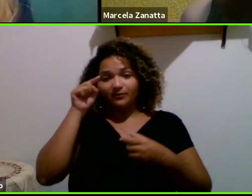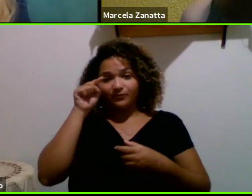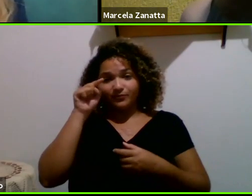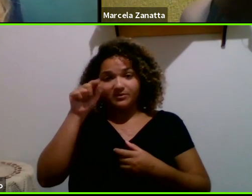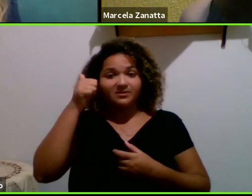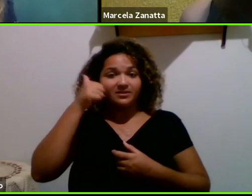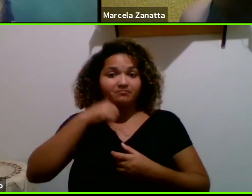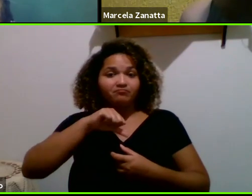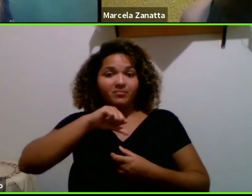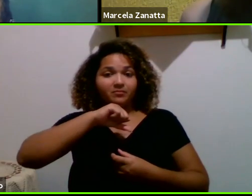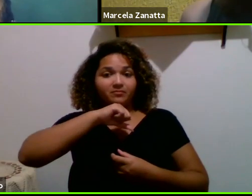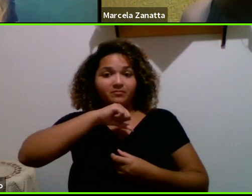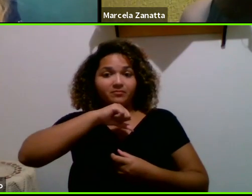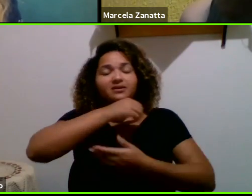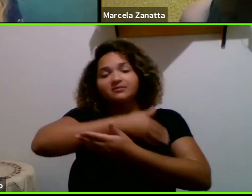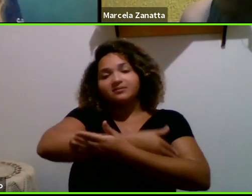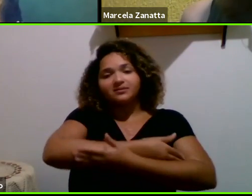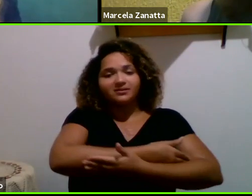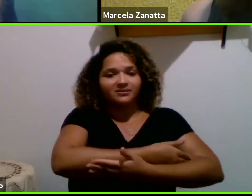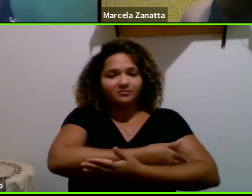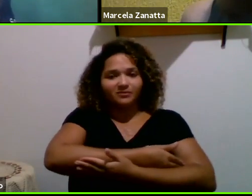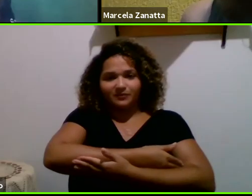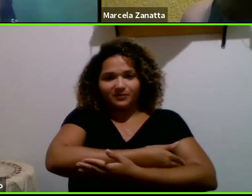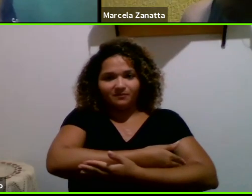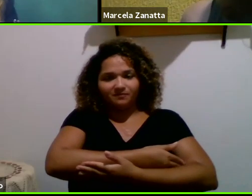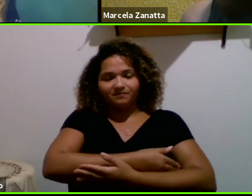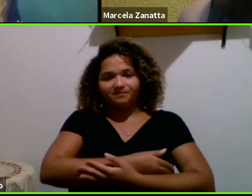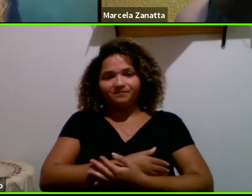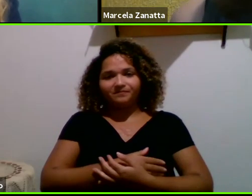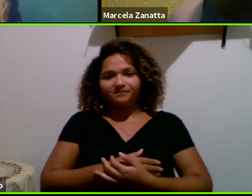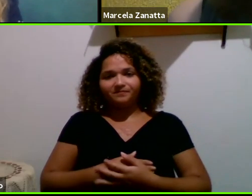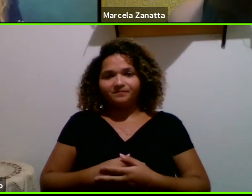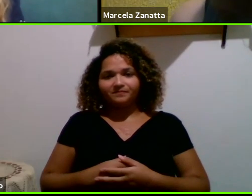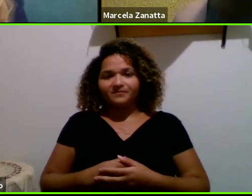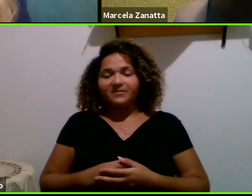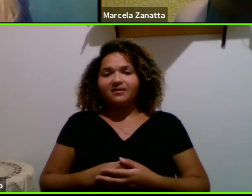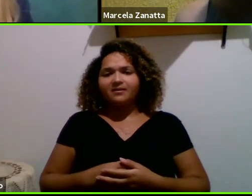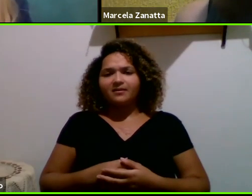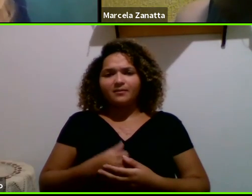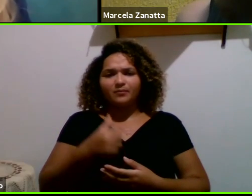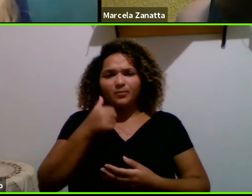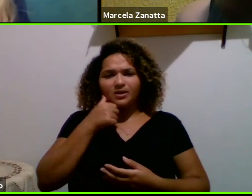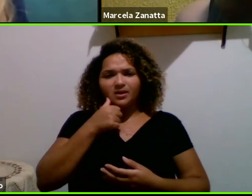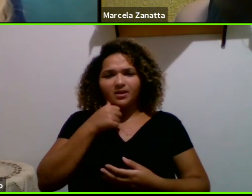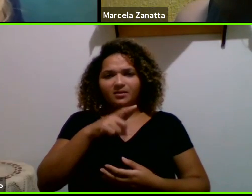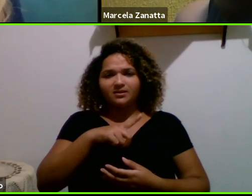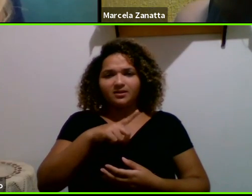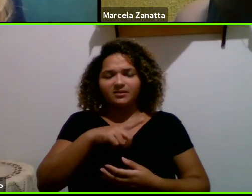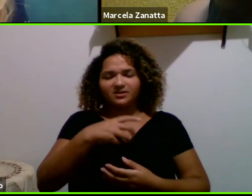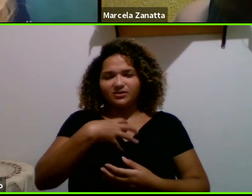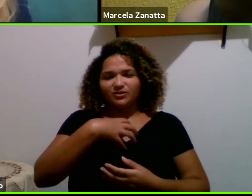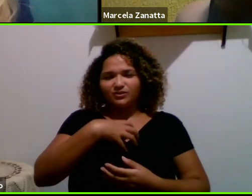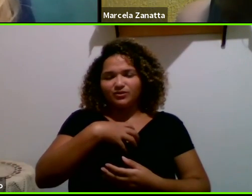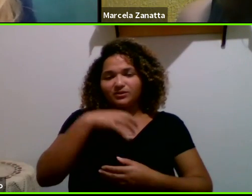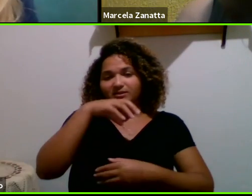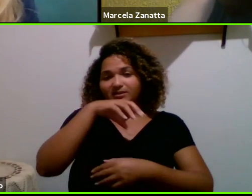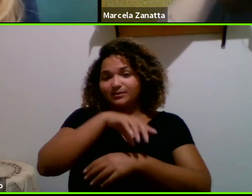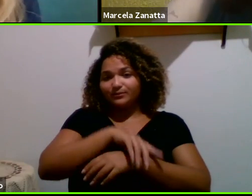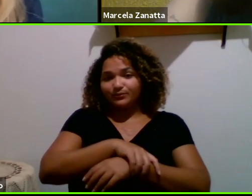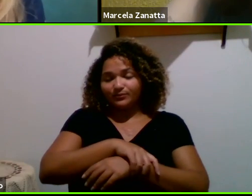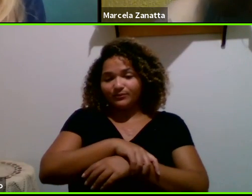ser responsáveis e capazes de fornecer essa segurança para ela. O acompanhante estava lá,